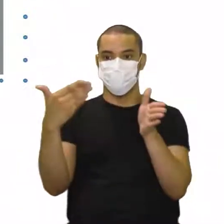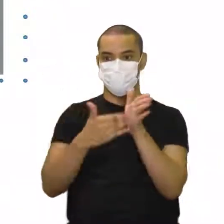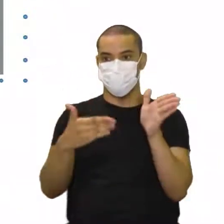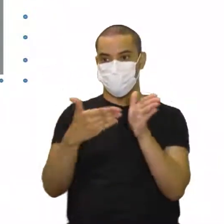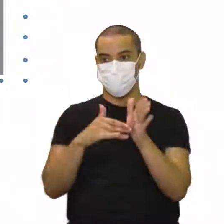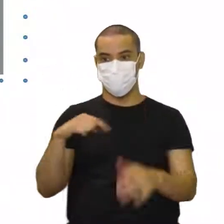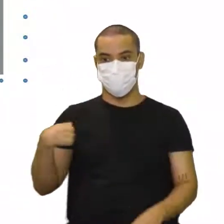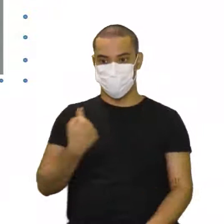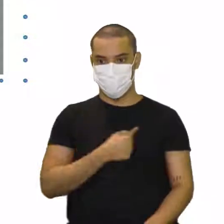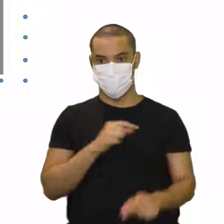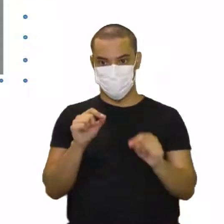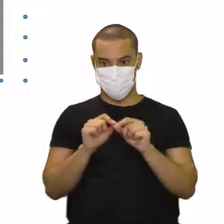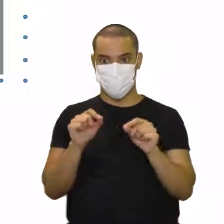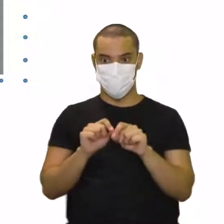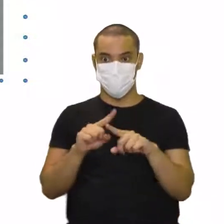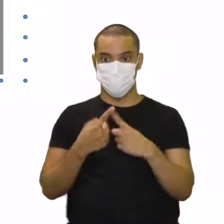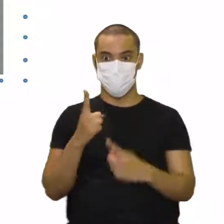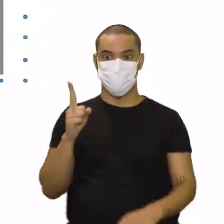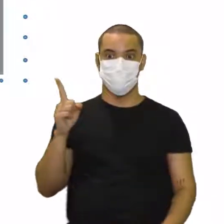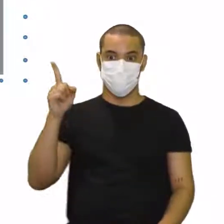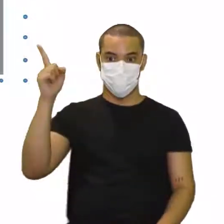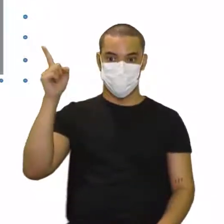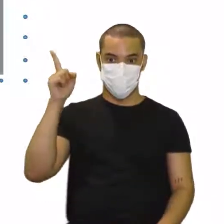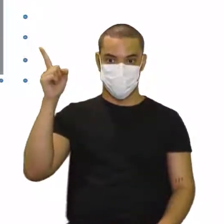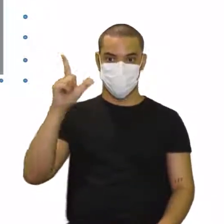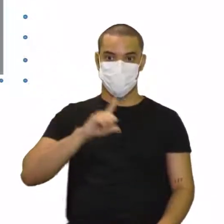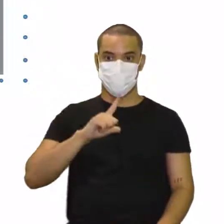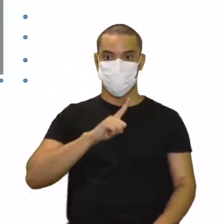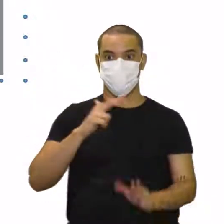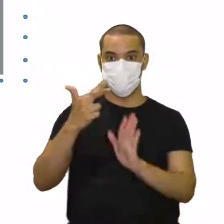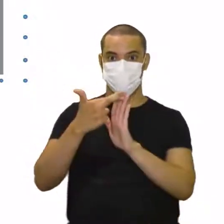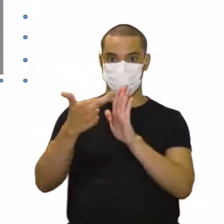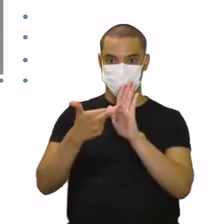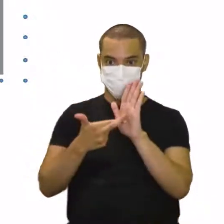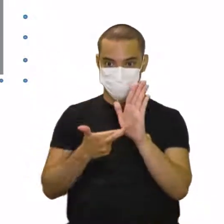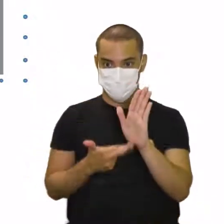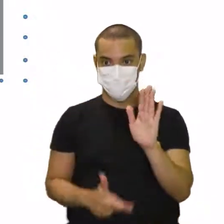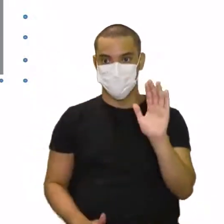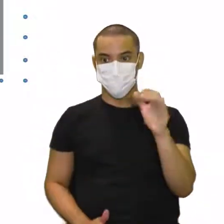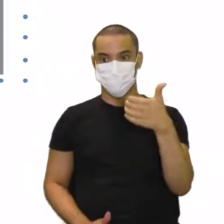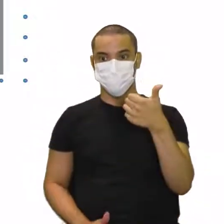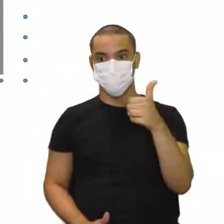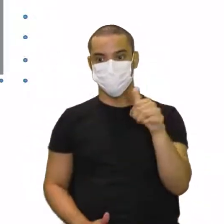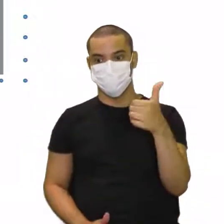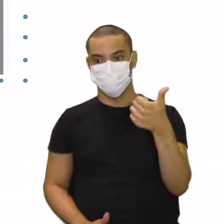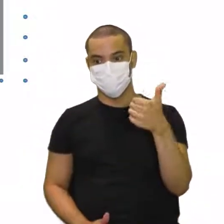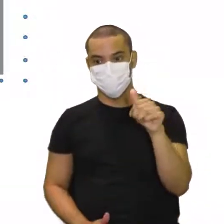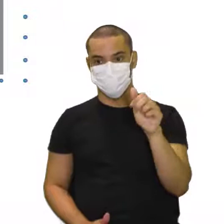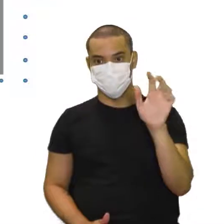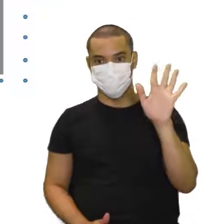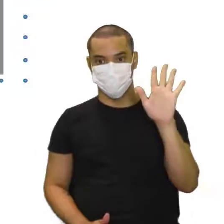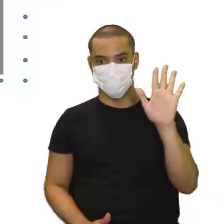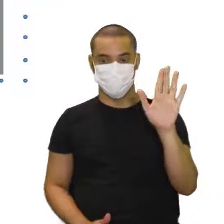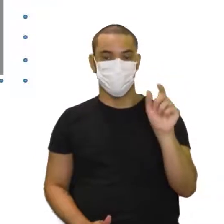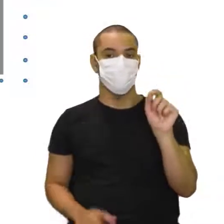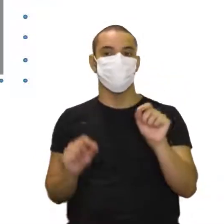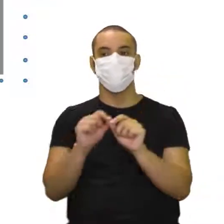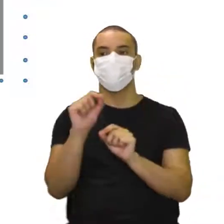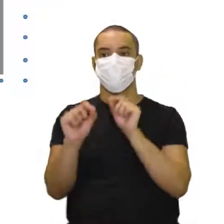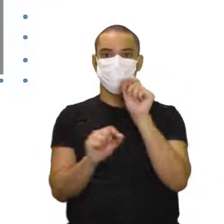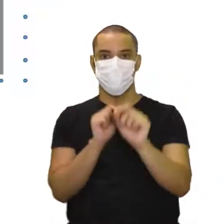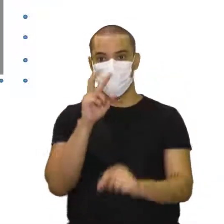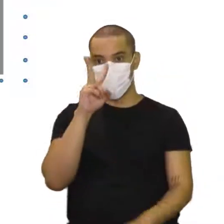gente fazer, né? Aí, olha só, fazendo a regrinha da mão direita, eu vou ter aí uma força magnética,